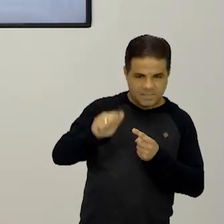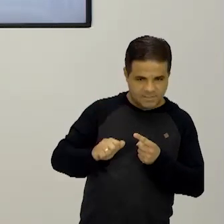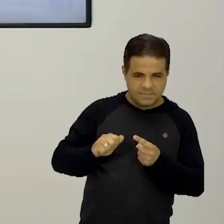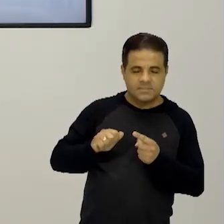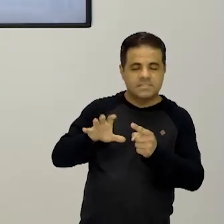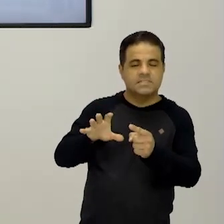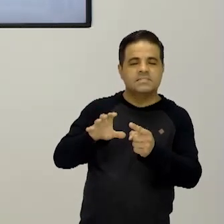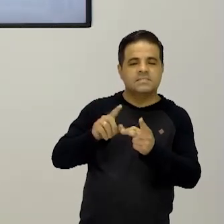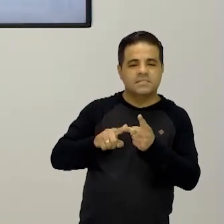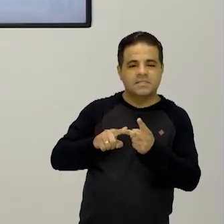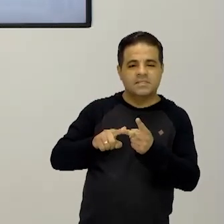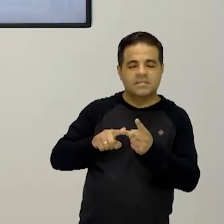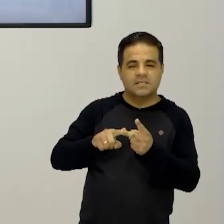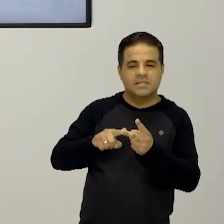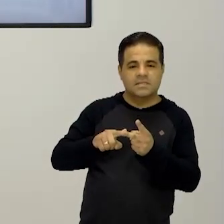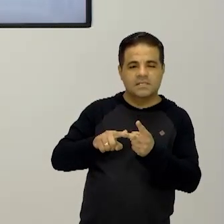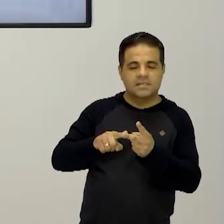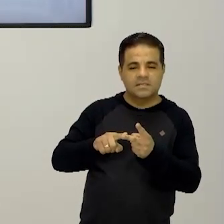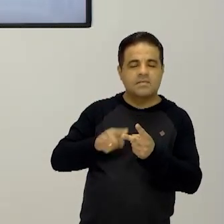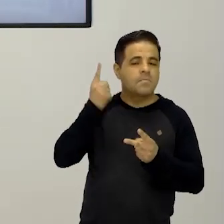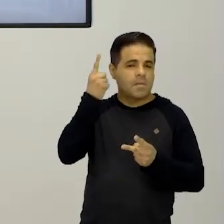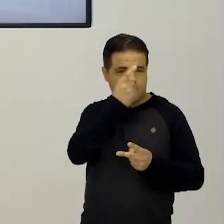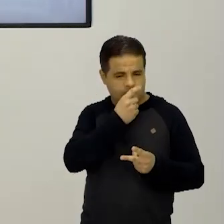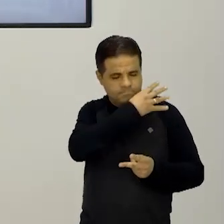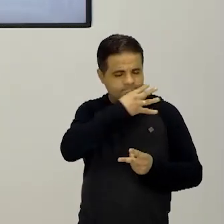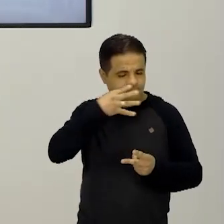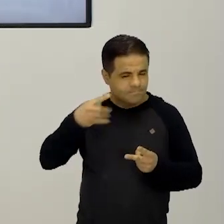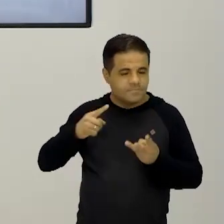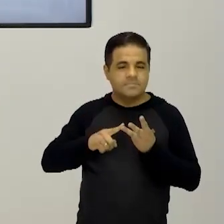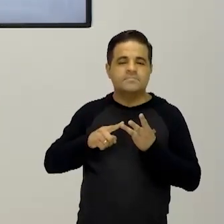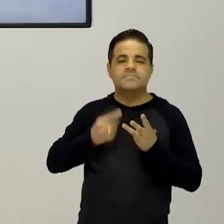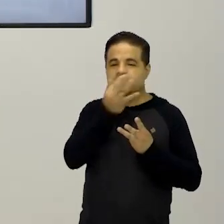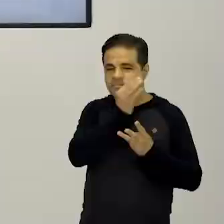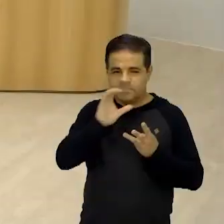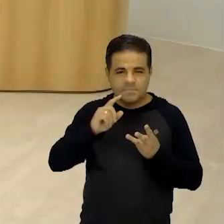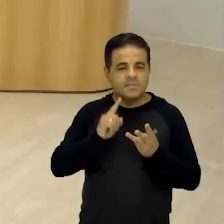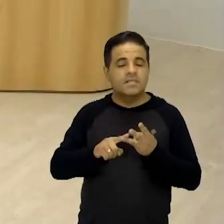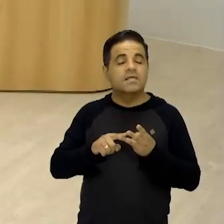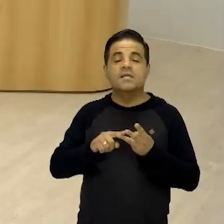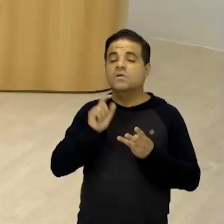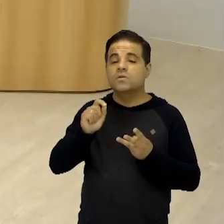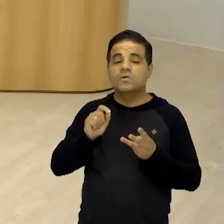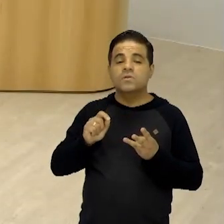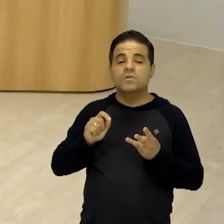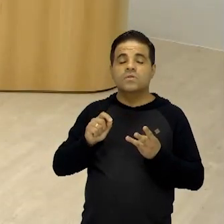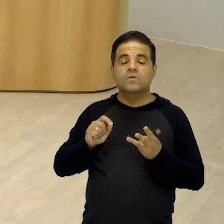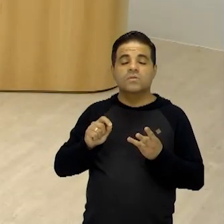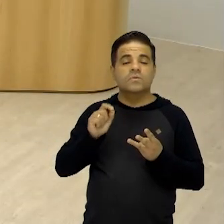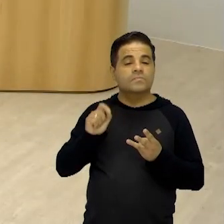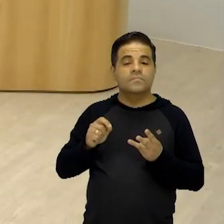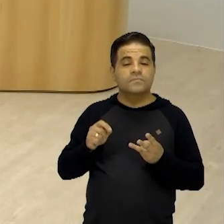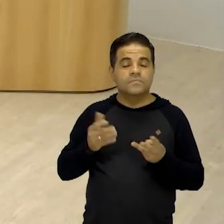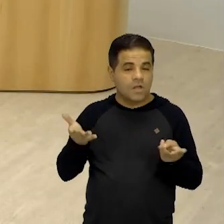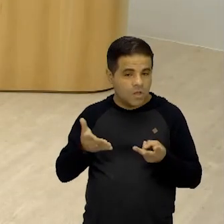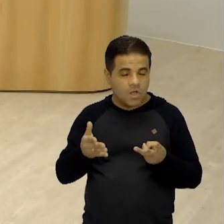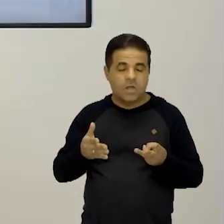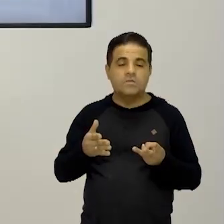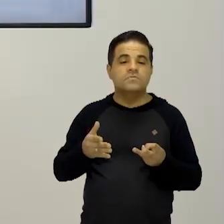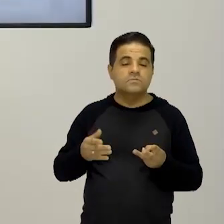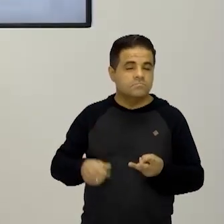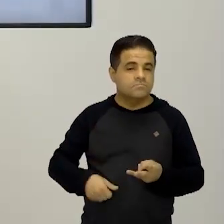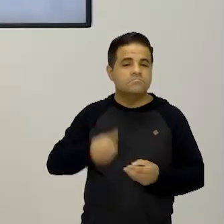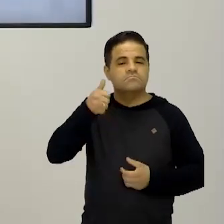Italians, perfumes, the French, and now soccer, divided Brazilians and Argentinians. Yep.